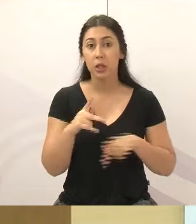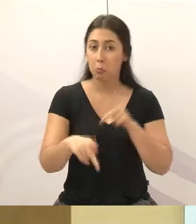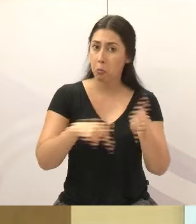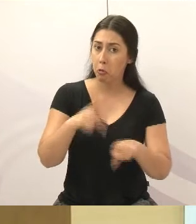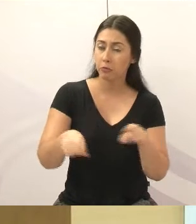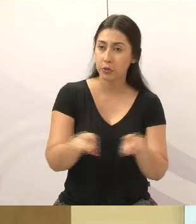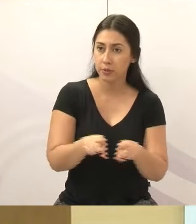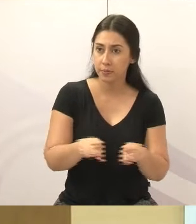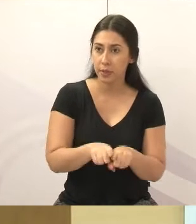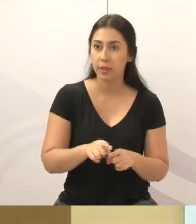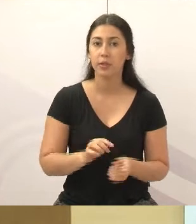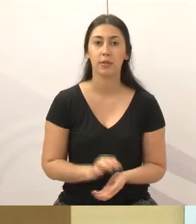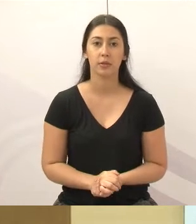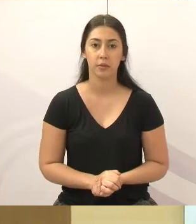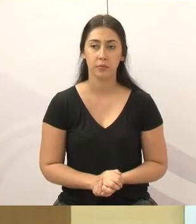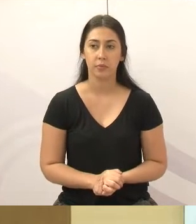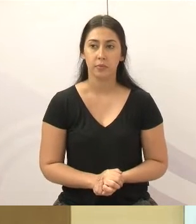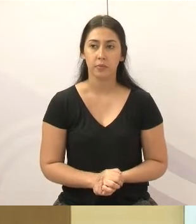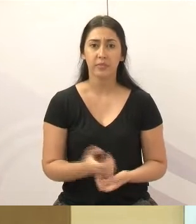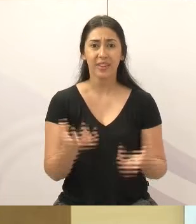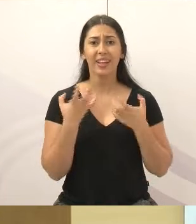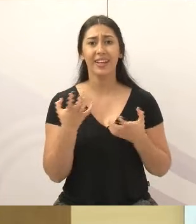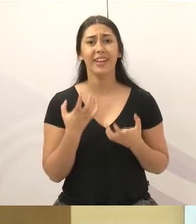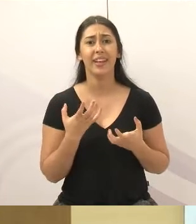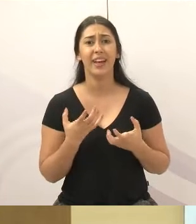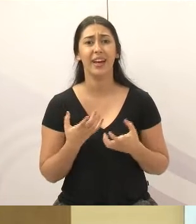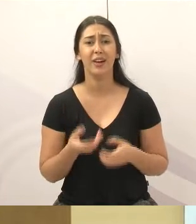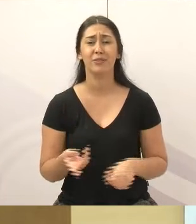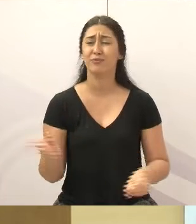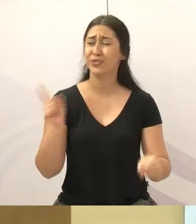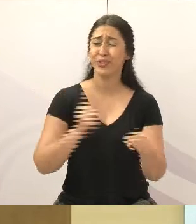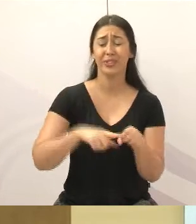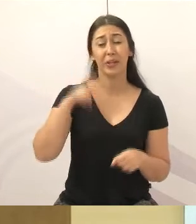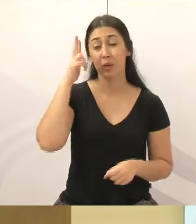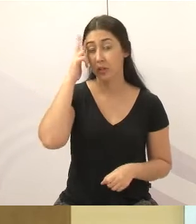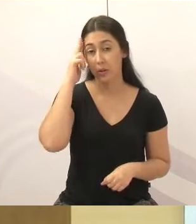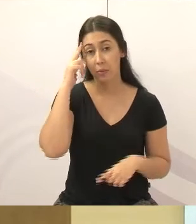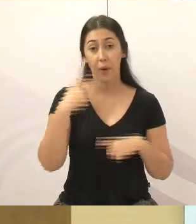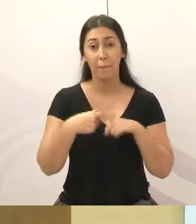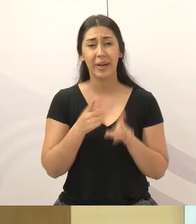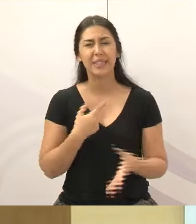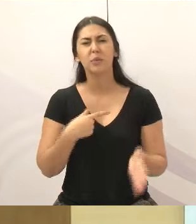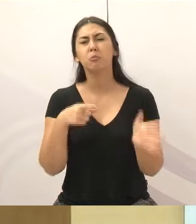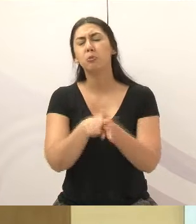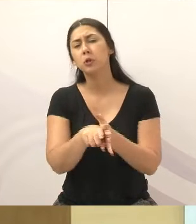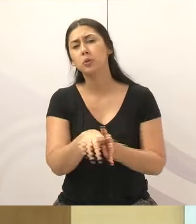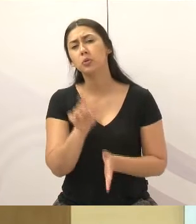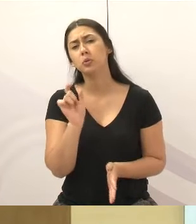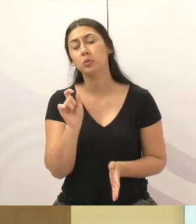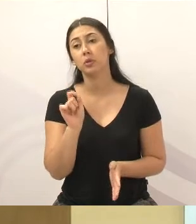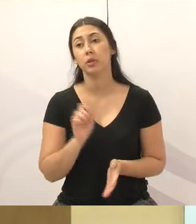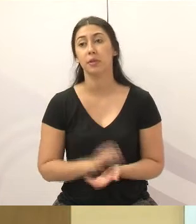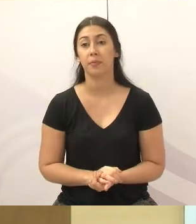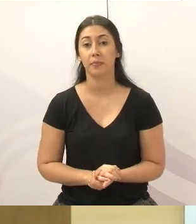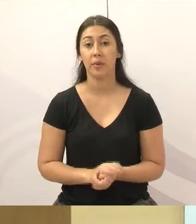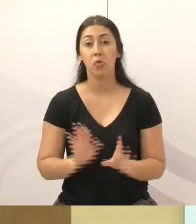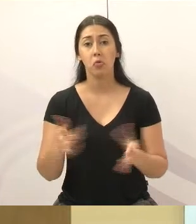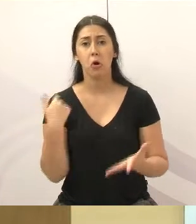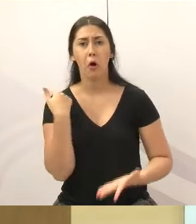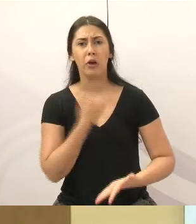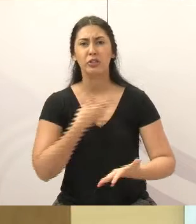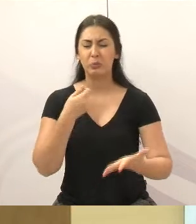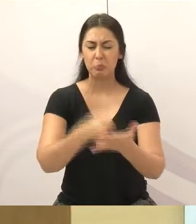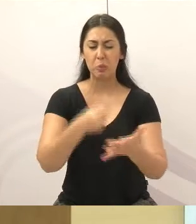dos comerciantes, que voltar logo às atividades, é verdade, voltar com segurança. Mas o meu questionamento é que, a partir que a gente impõe isso, que